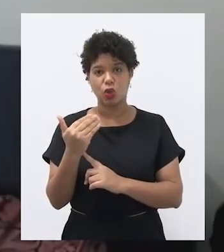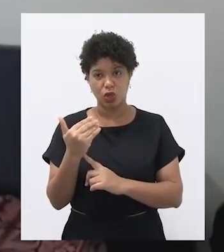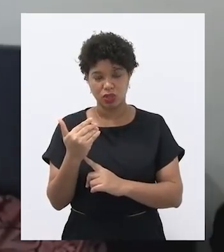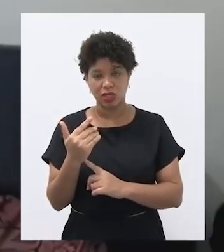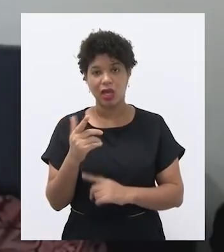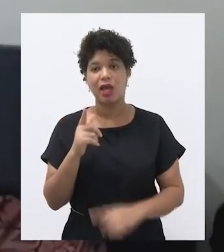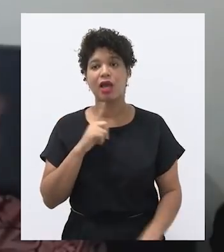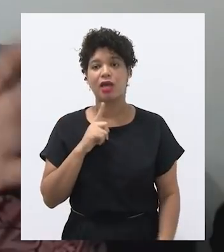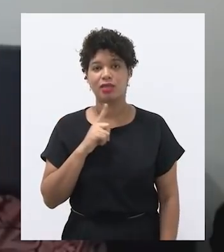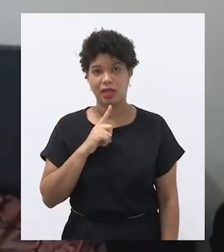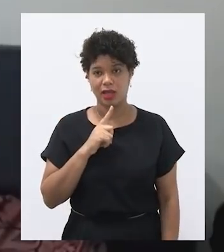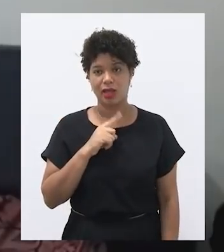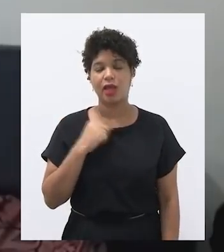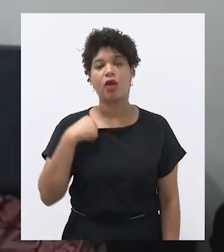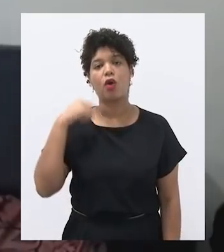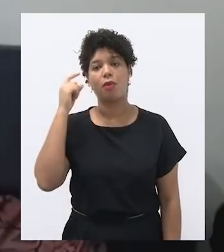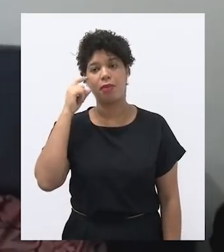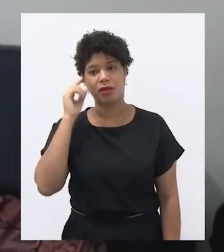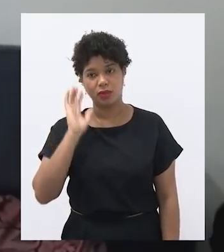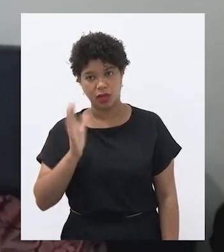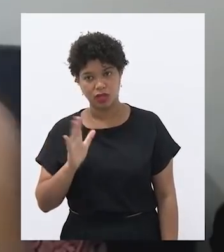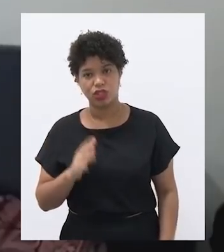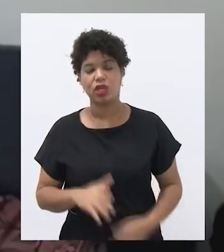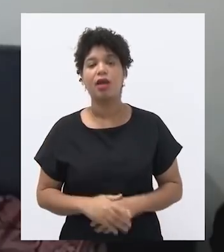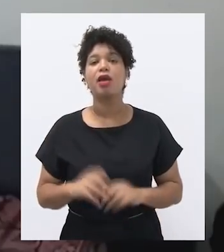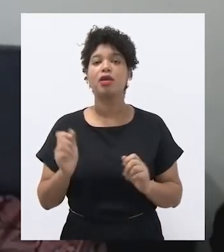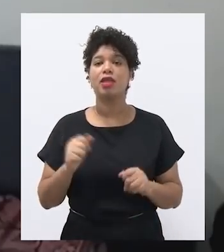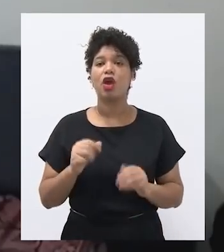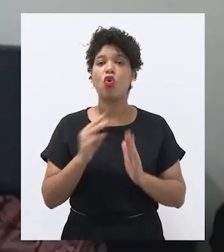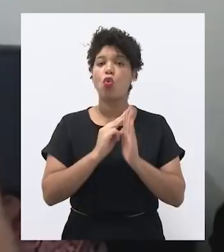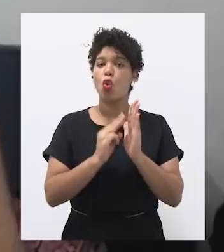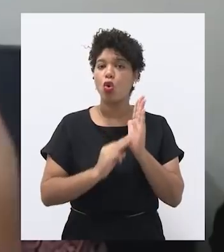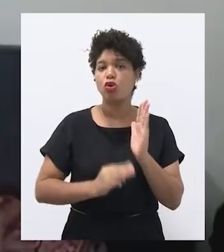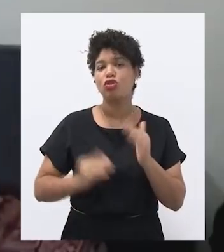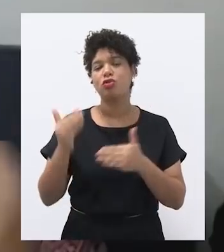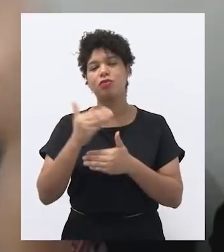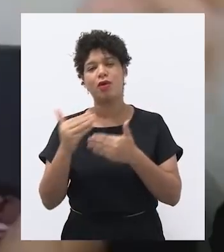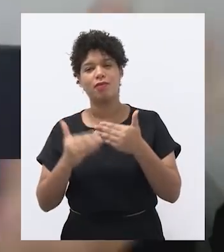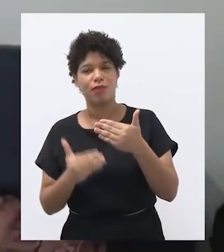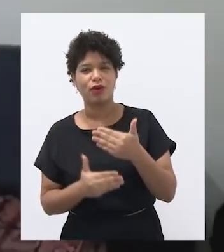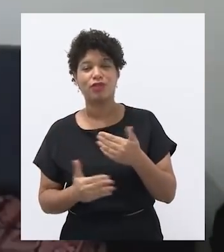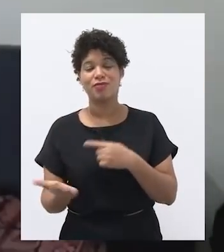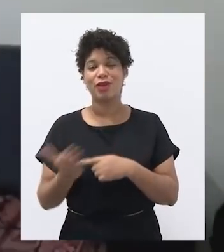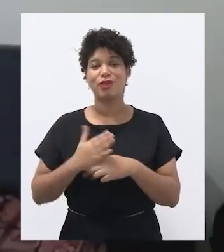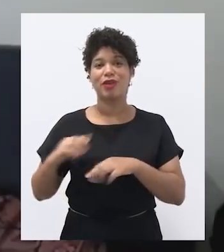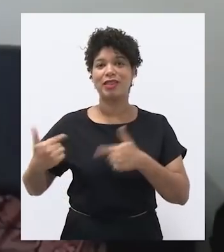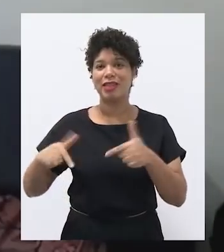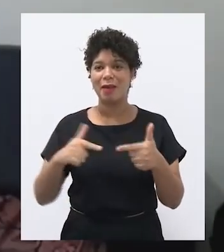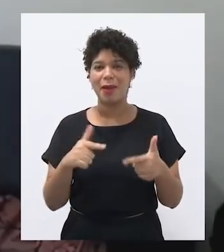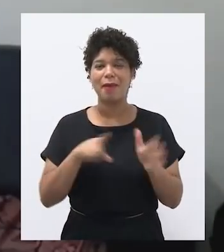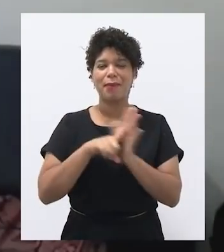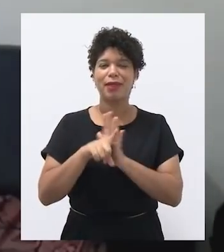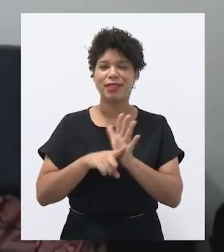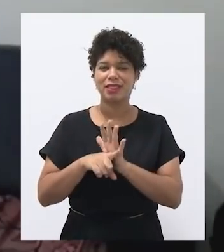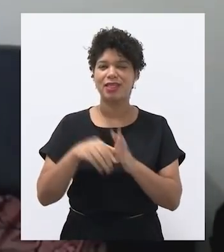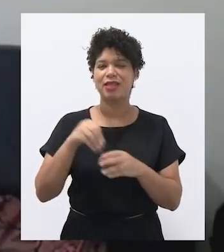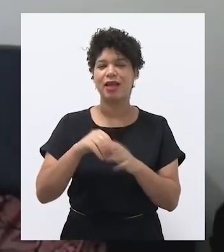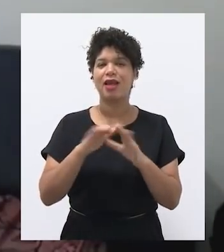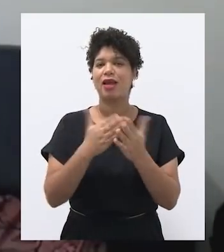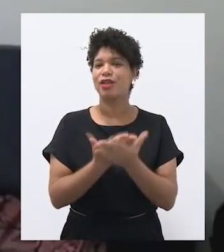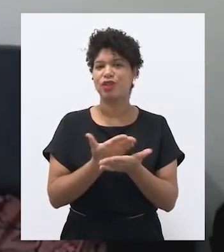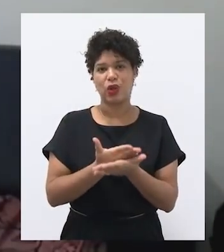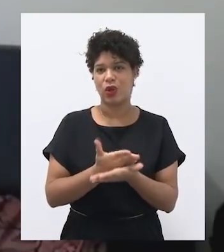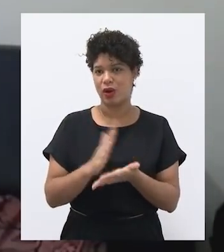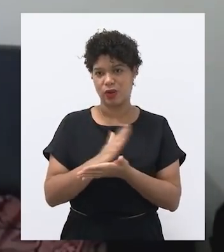que era mais pensada para a gente usar um Word, um Excel, um PowerPoint para ajudar no trabalho, pesquisa de escola, coisas do